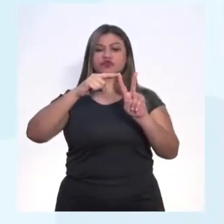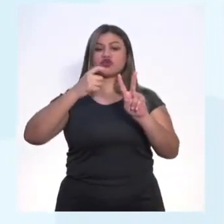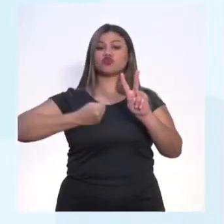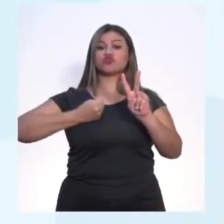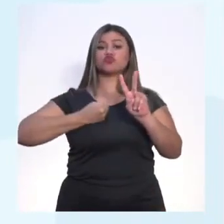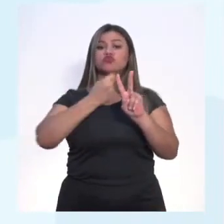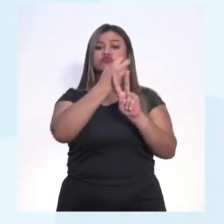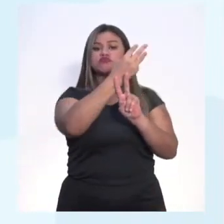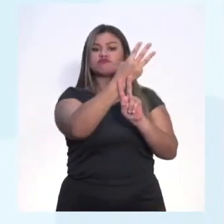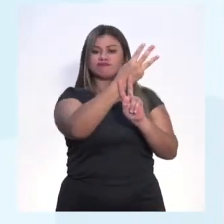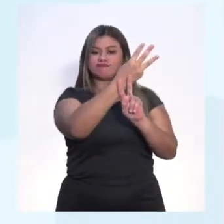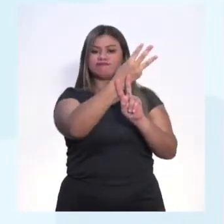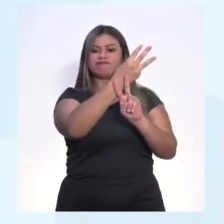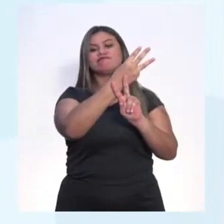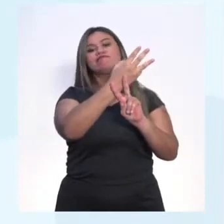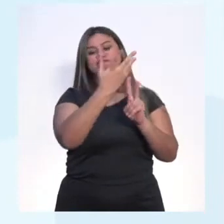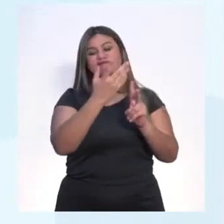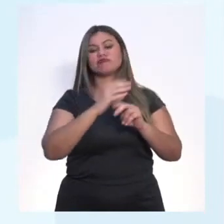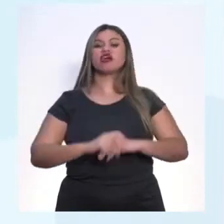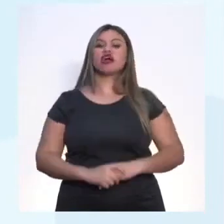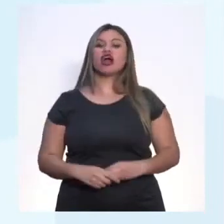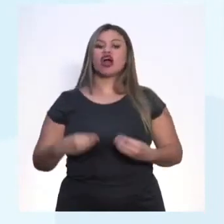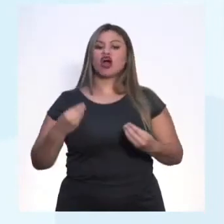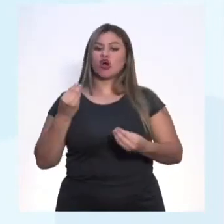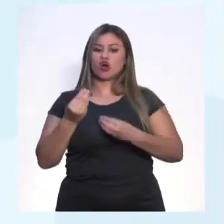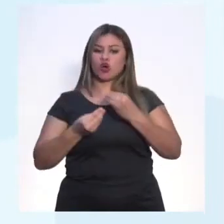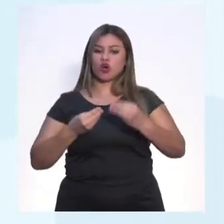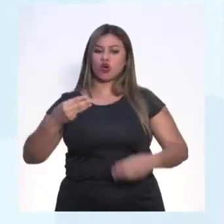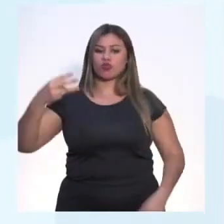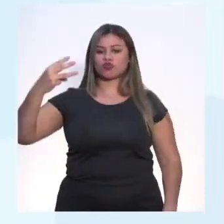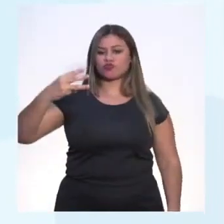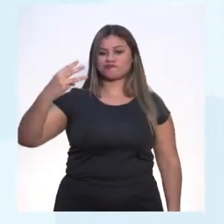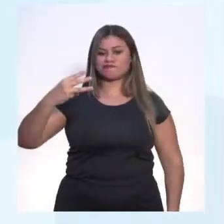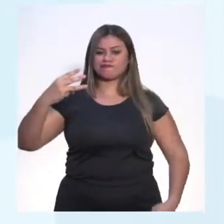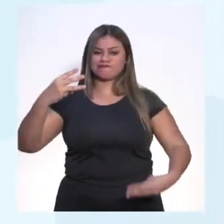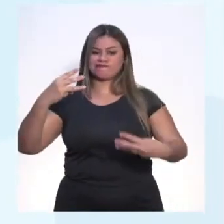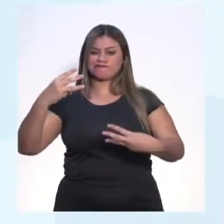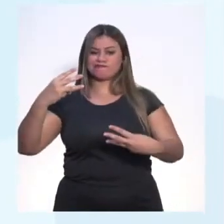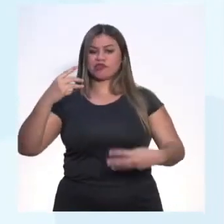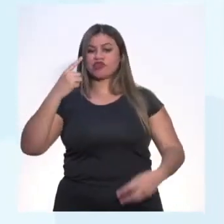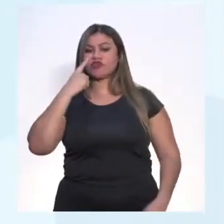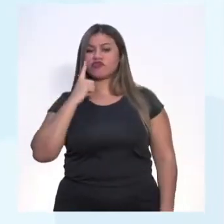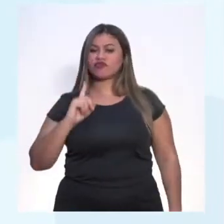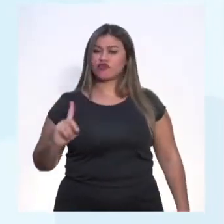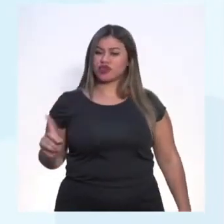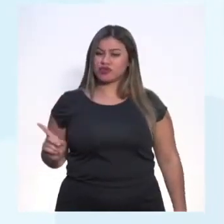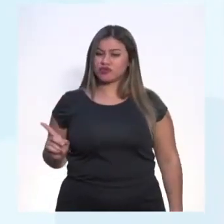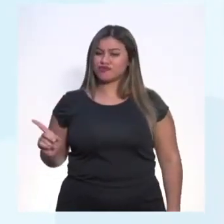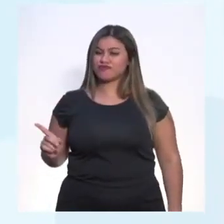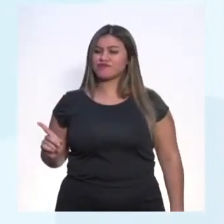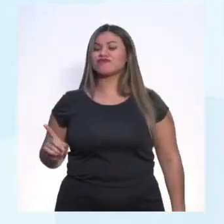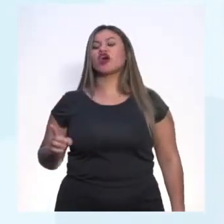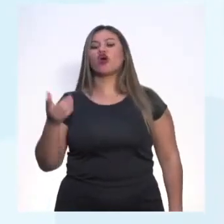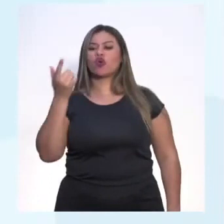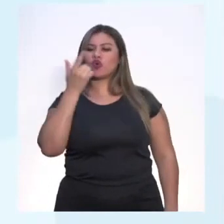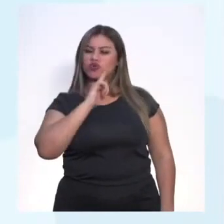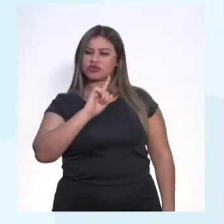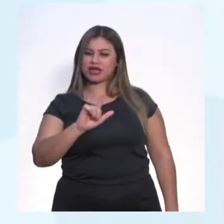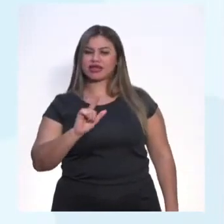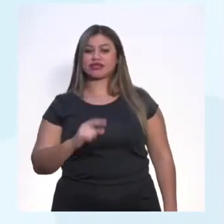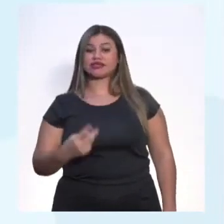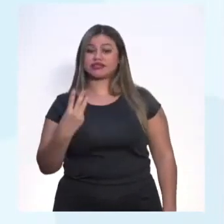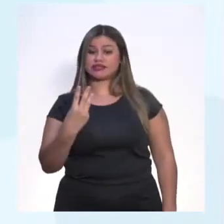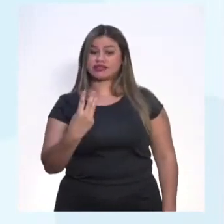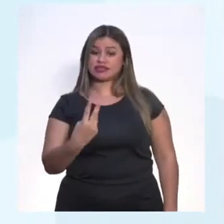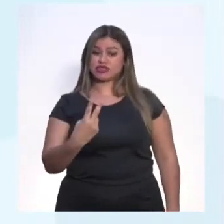índice? 3. Vou agrupar de 3 em 3. Olha que sorte, tenho 3. Então, vai